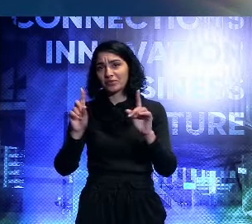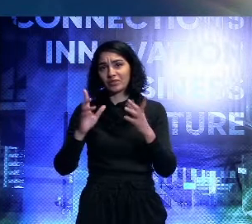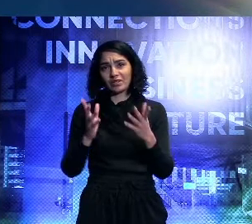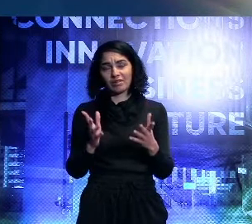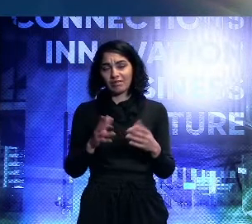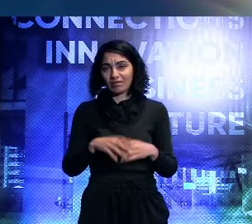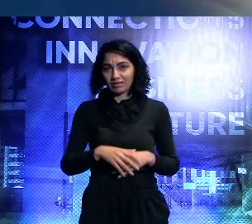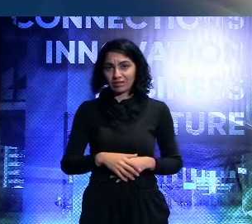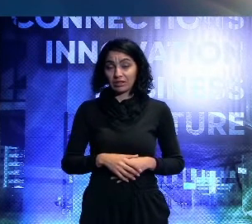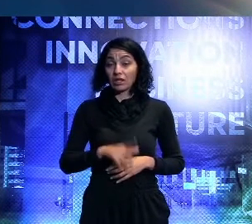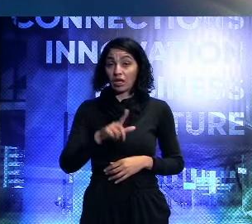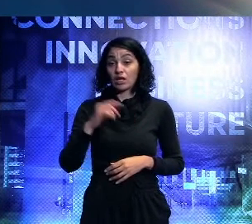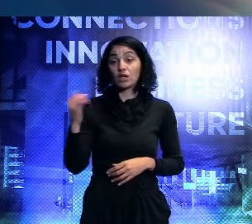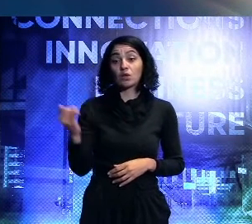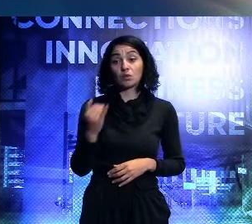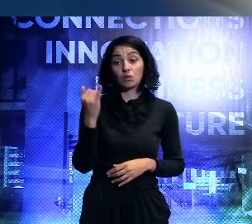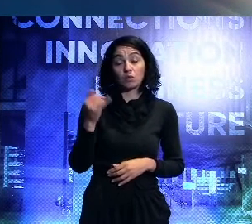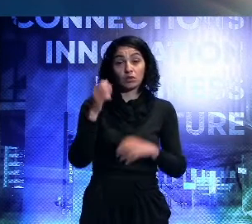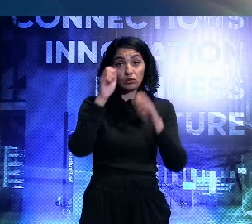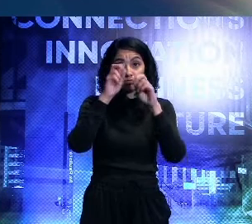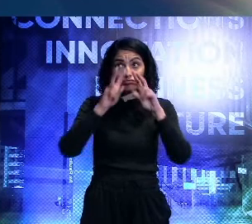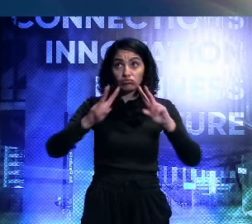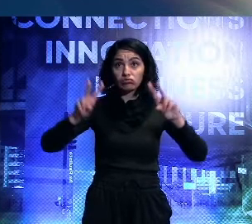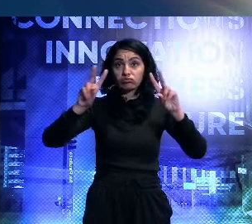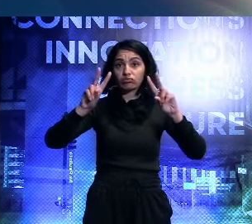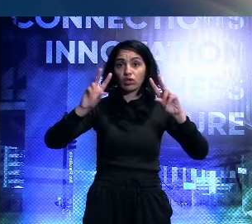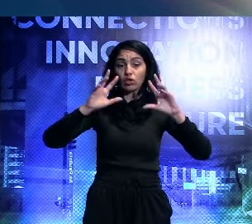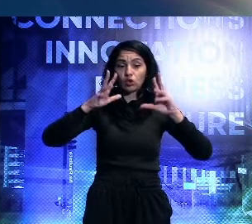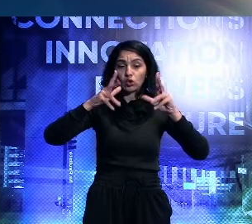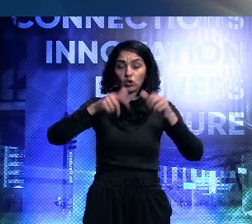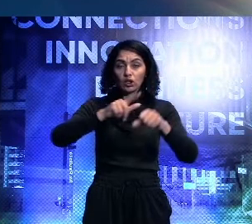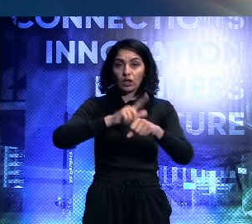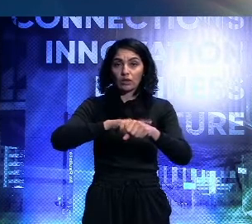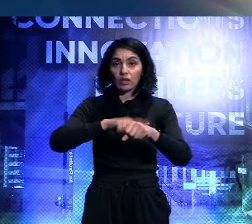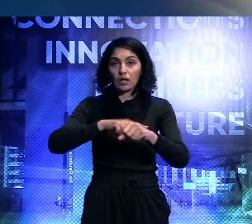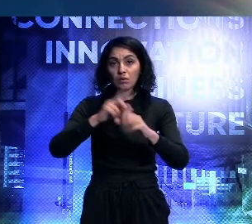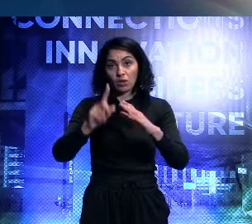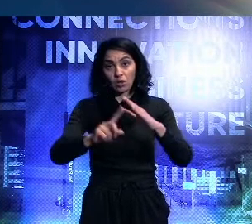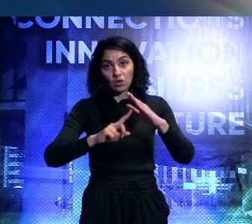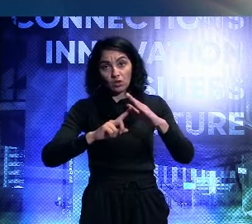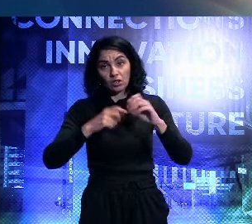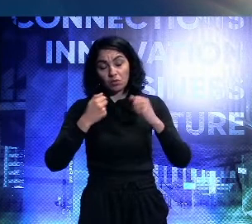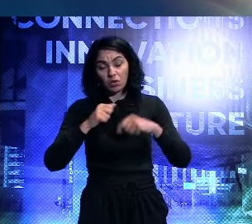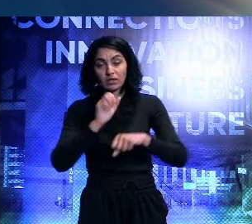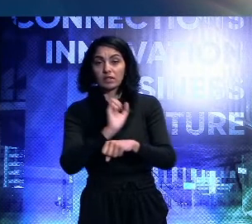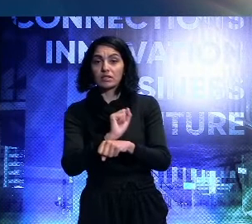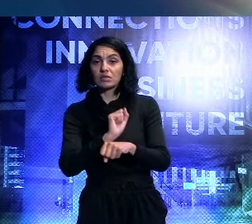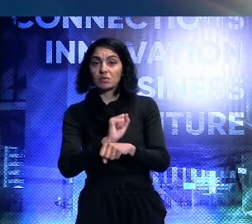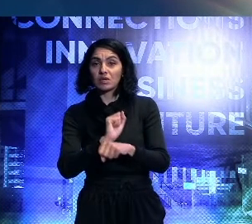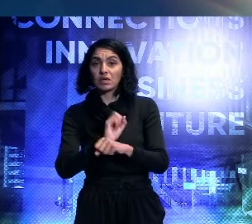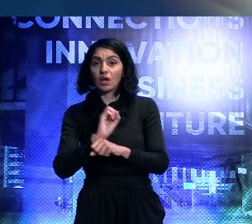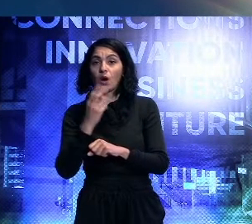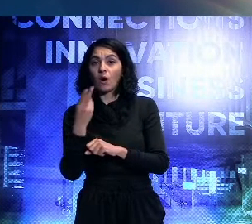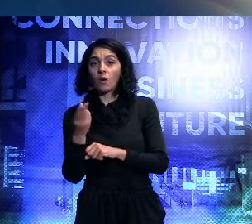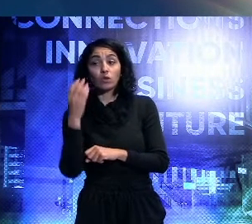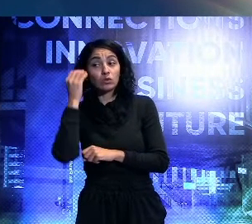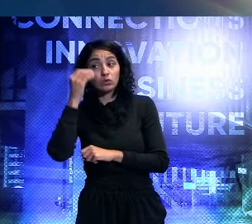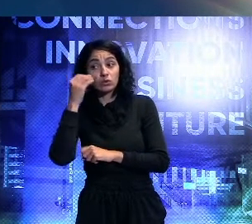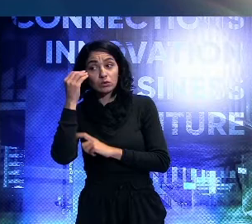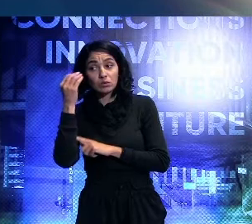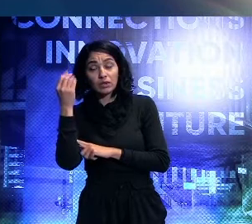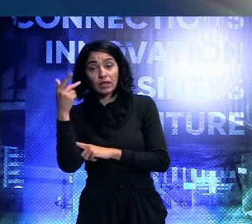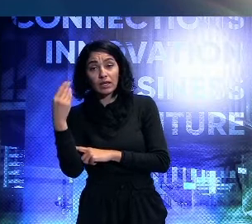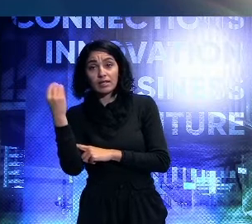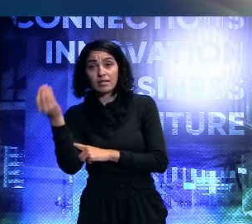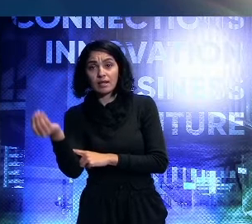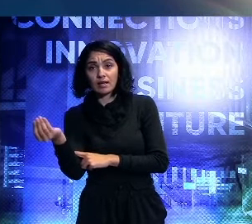é importante a gente ter visibilidade do tempo total que um cliente pode esperar, ou o tempo total que a gente quer dar de experiência para o nosso cliente, para a